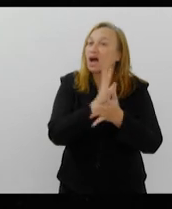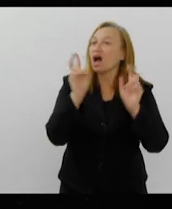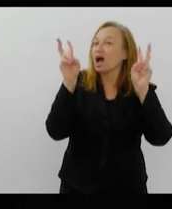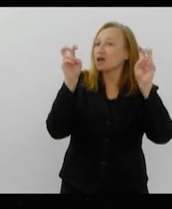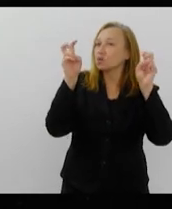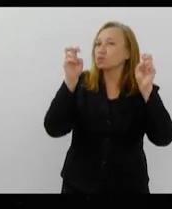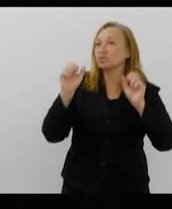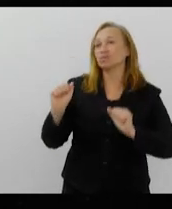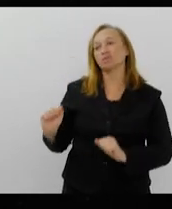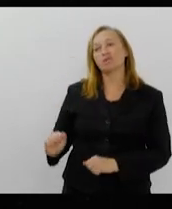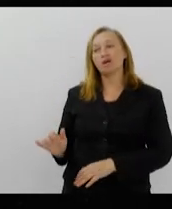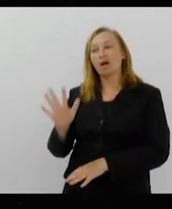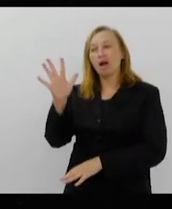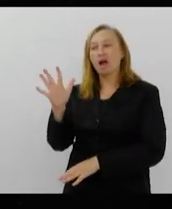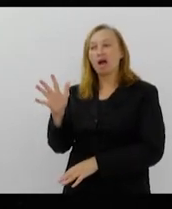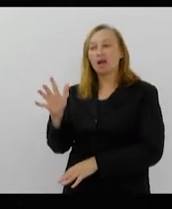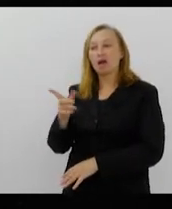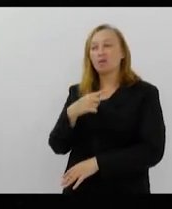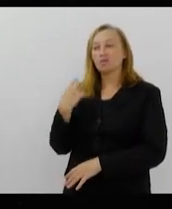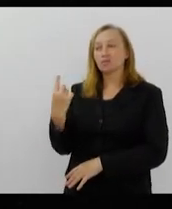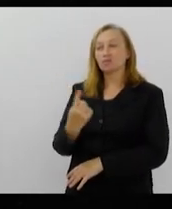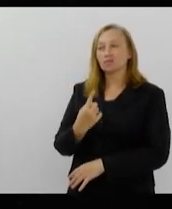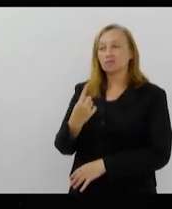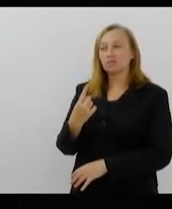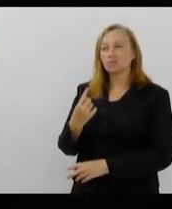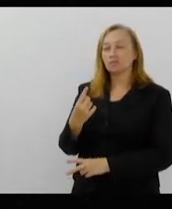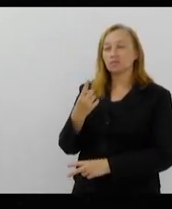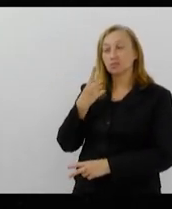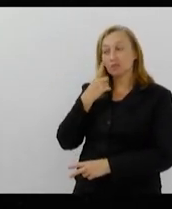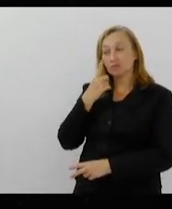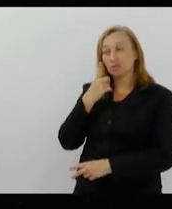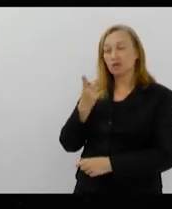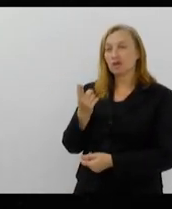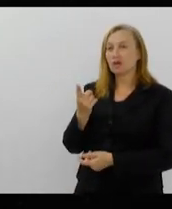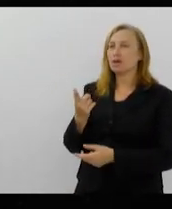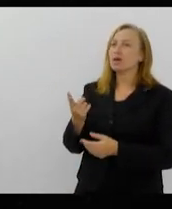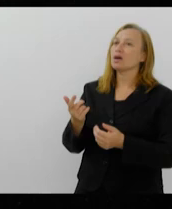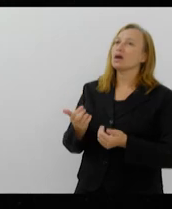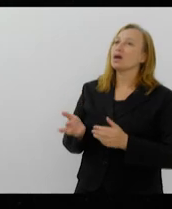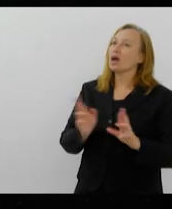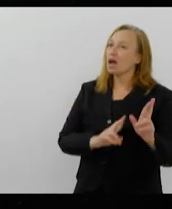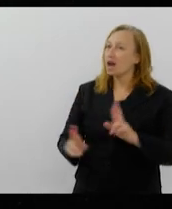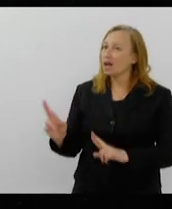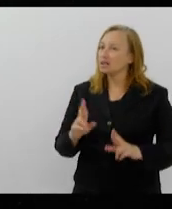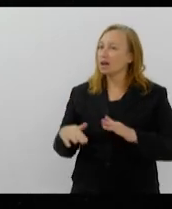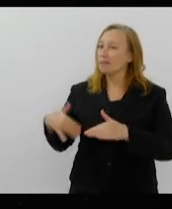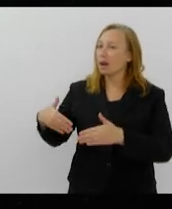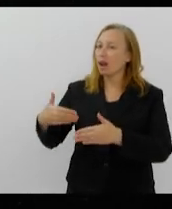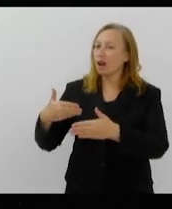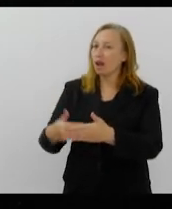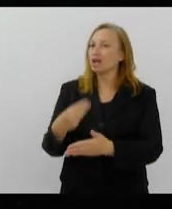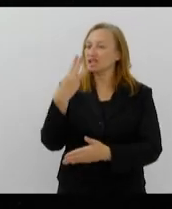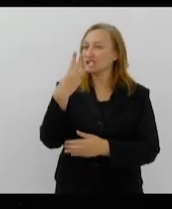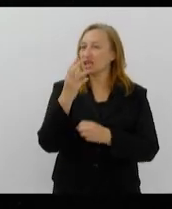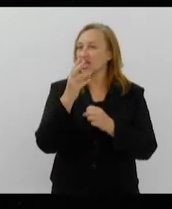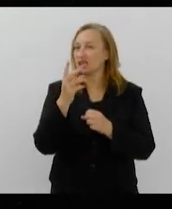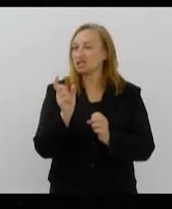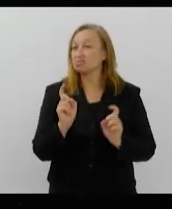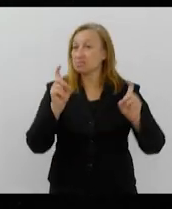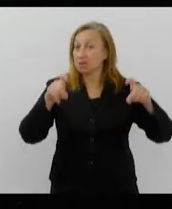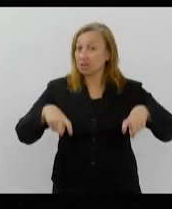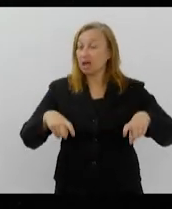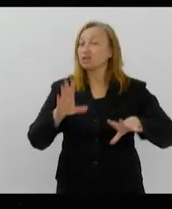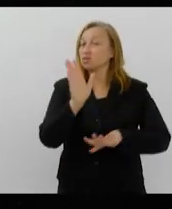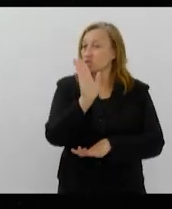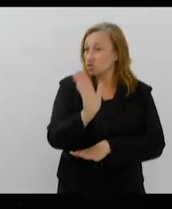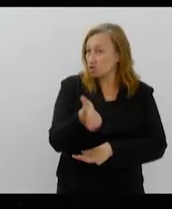muito caras ao nosso mandato, em razão da nossa atuação ao longo desses três mandatos, já